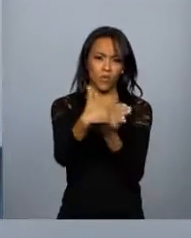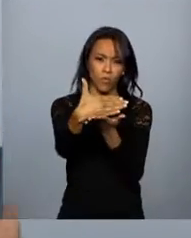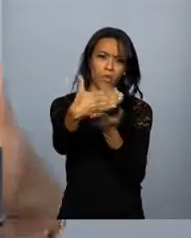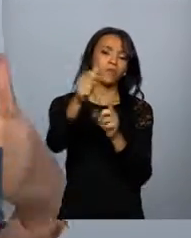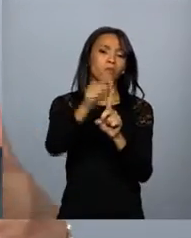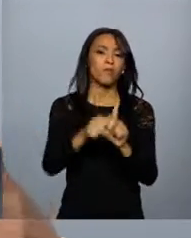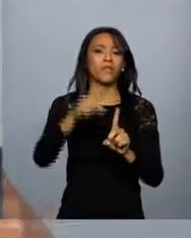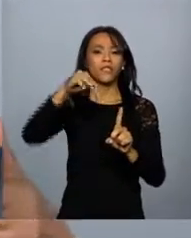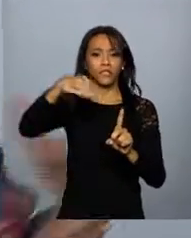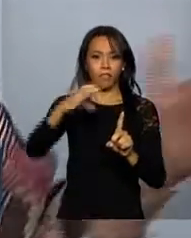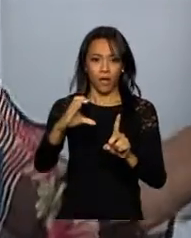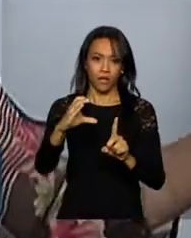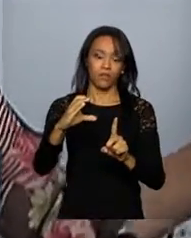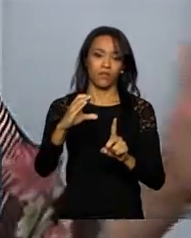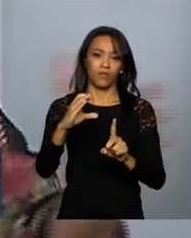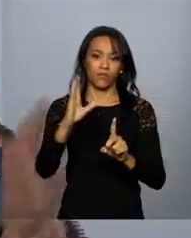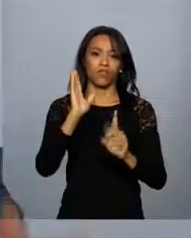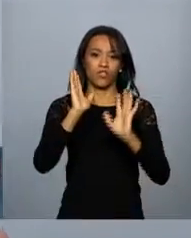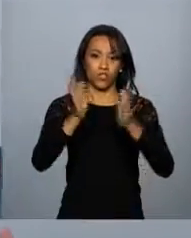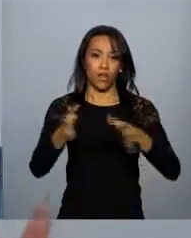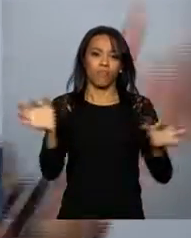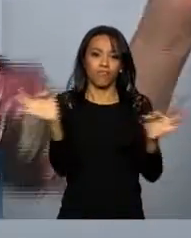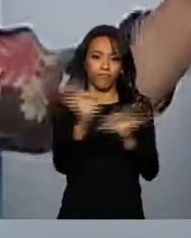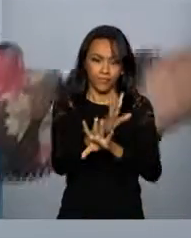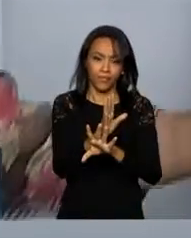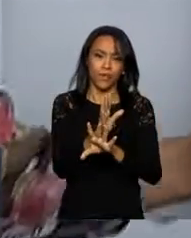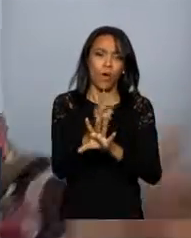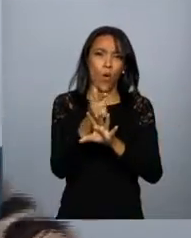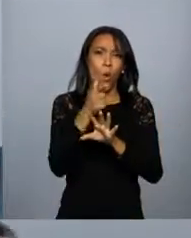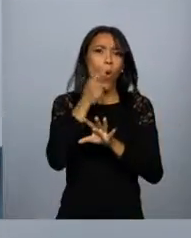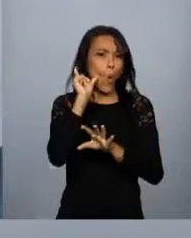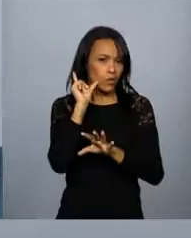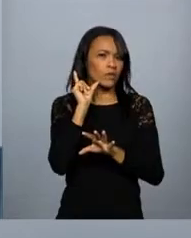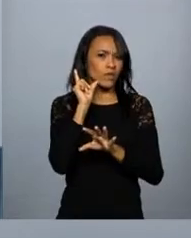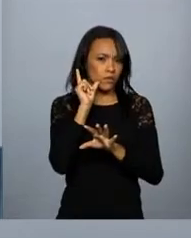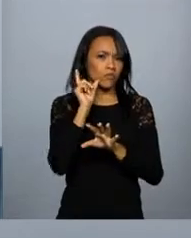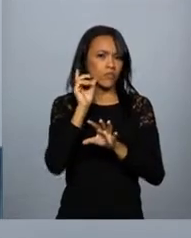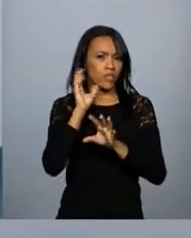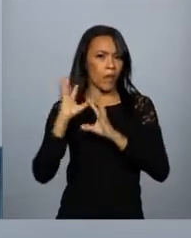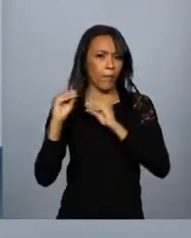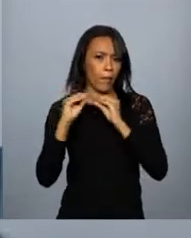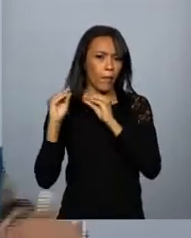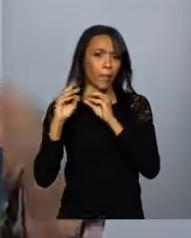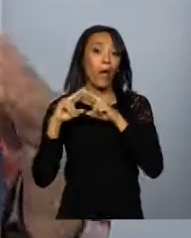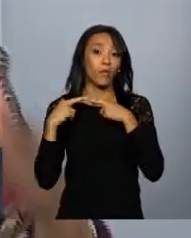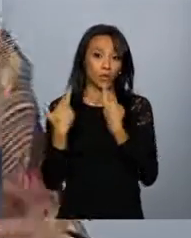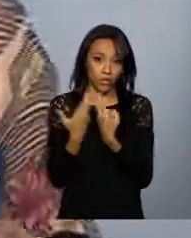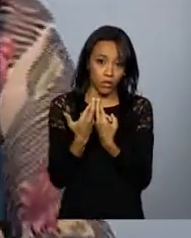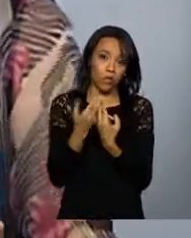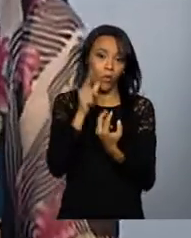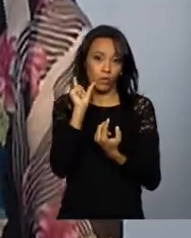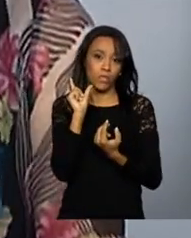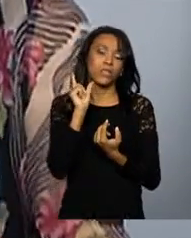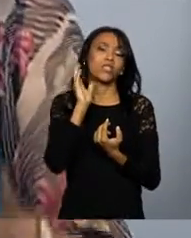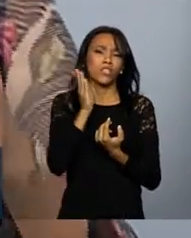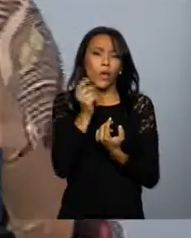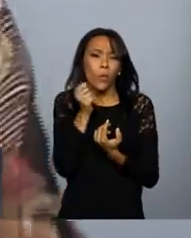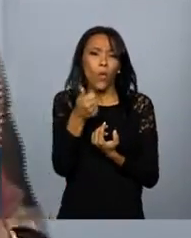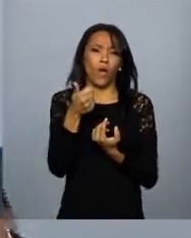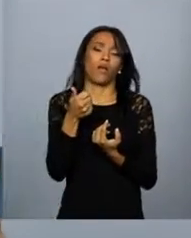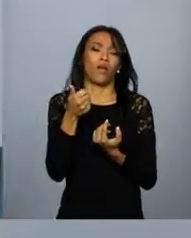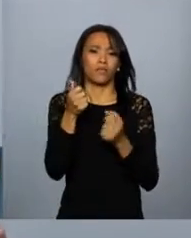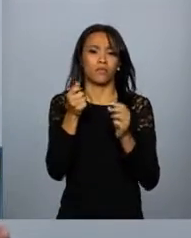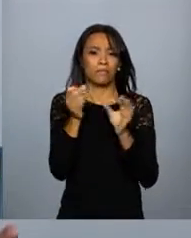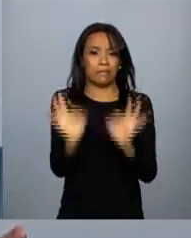março, nós estamos fechando, ontem mesmo fizemos uma reunião, estamos fechando